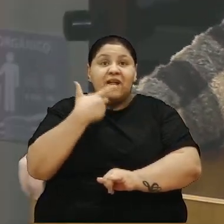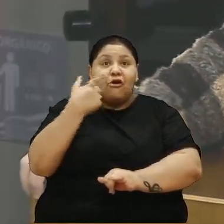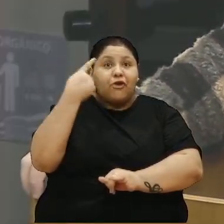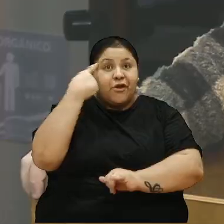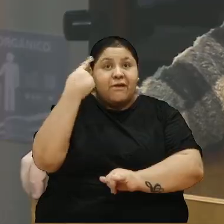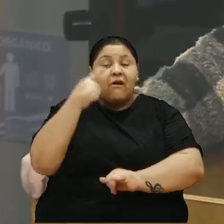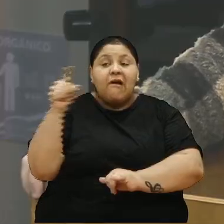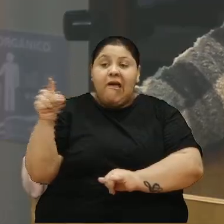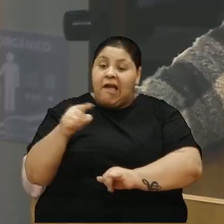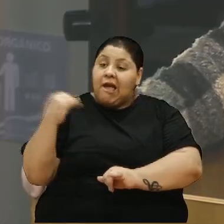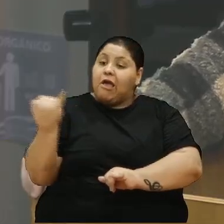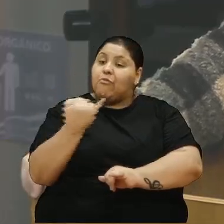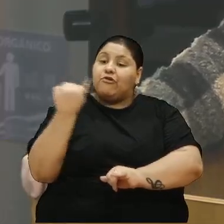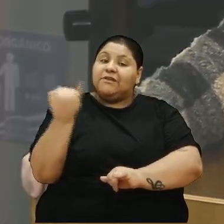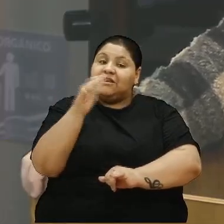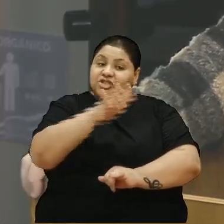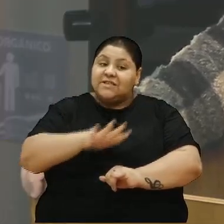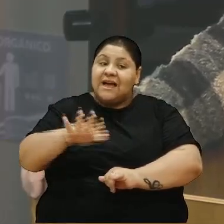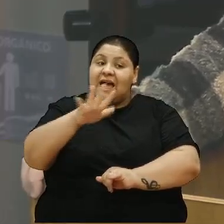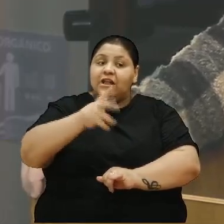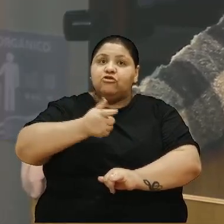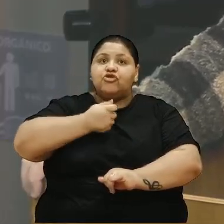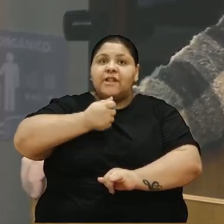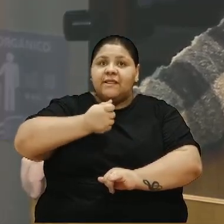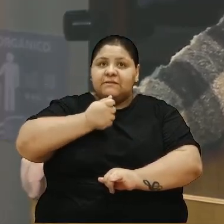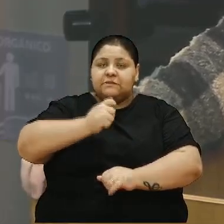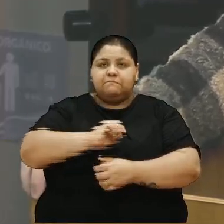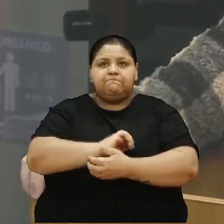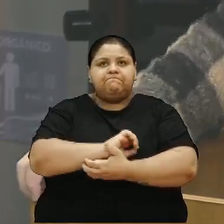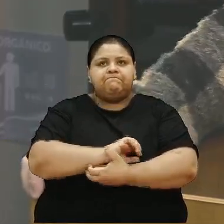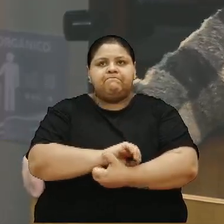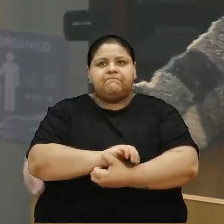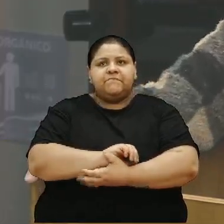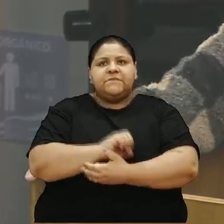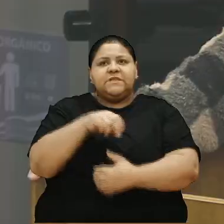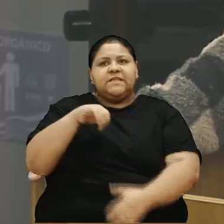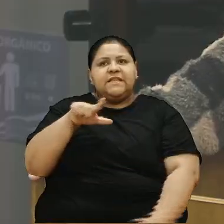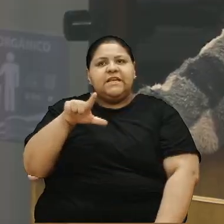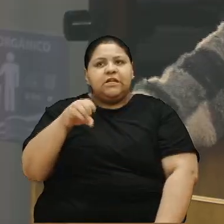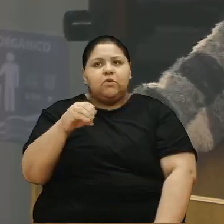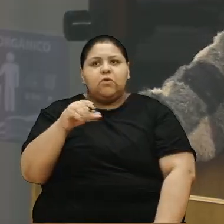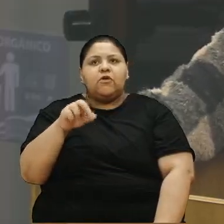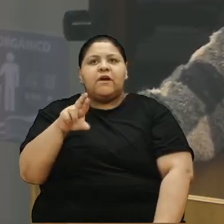é essencial dentro do jornalismo. E Mino Carta sempre fez isso.